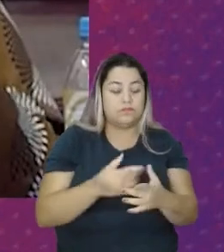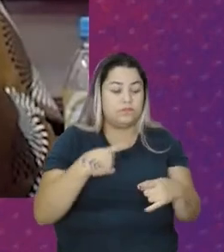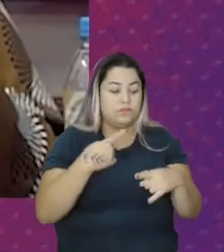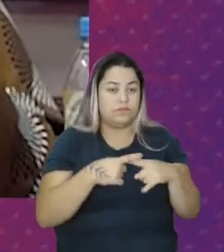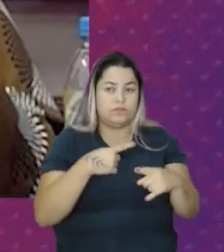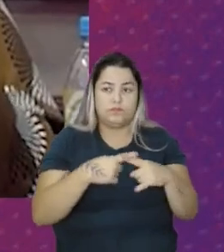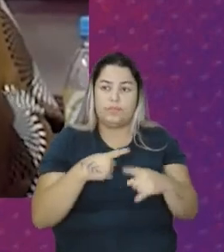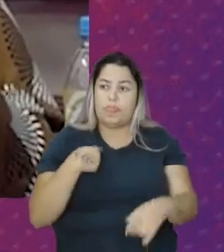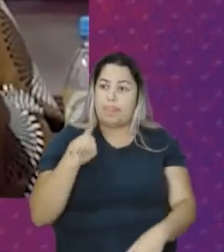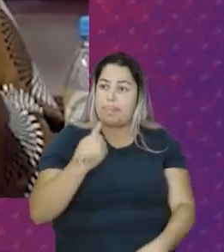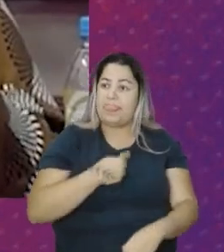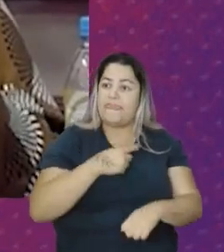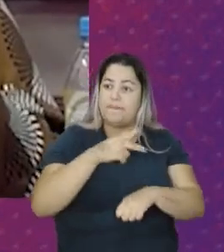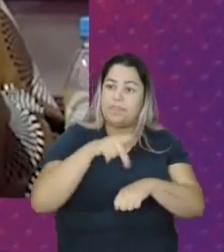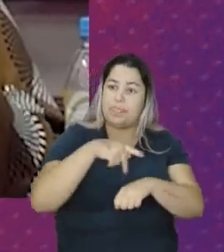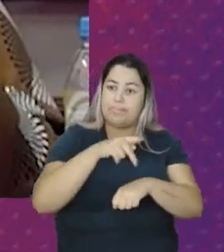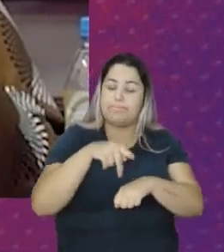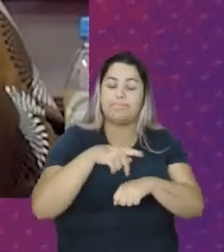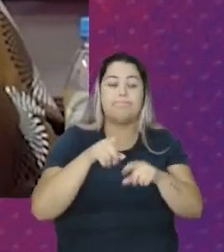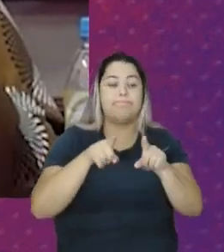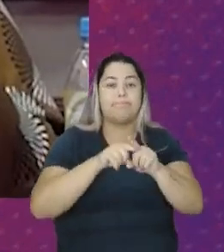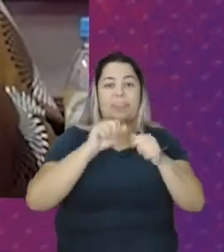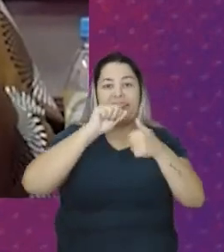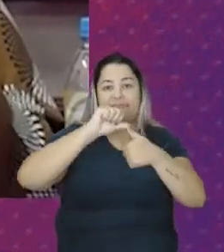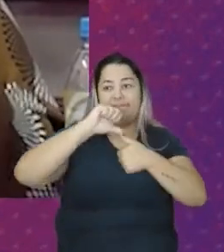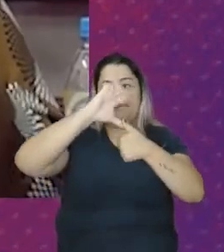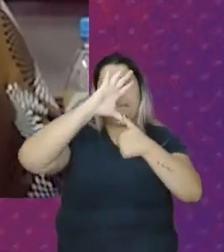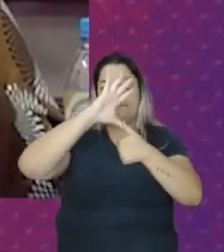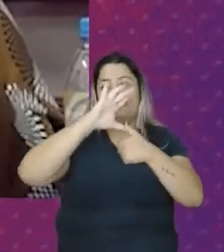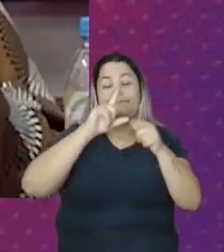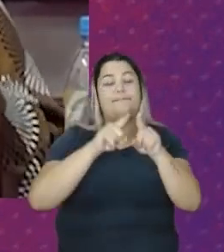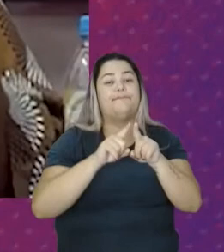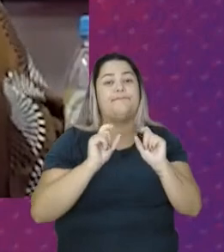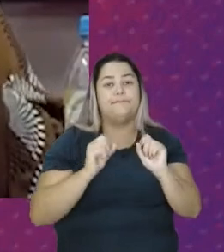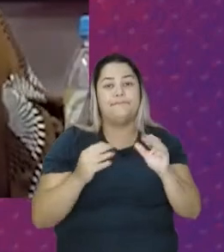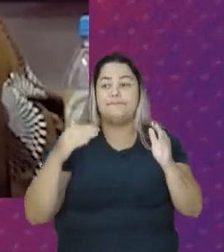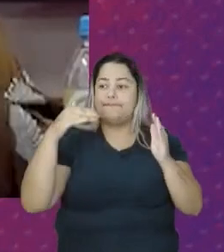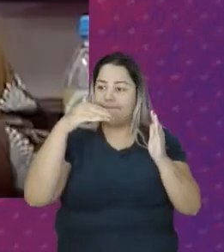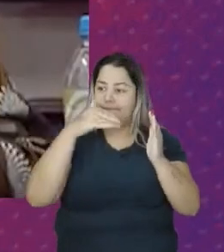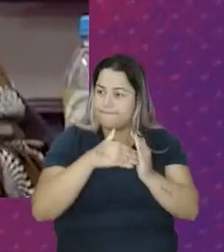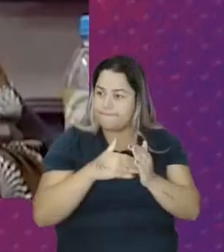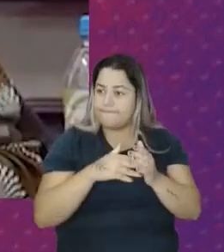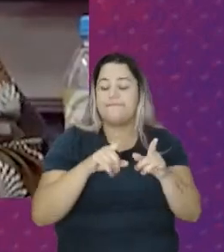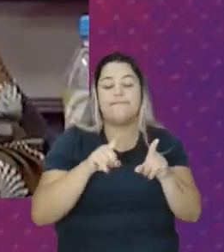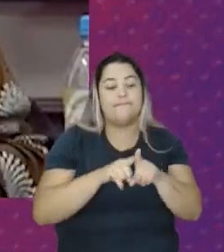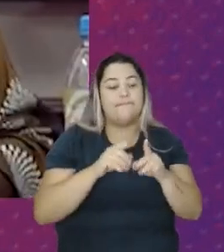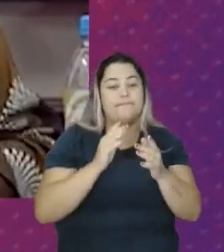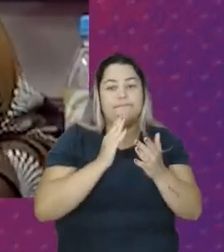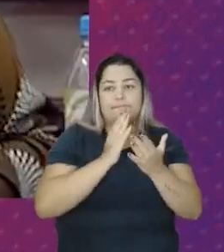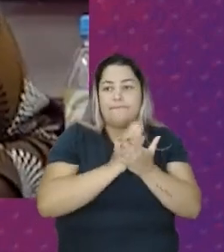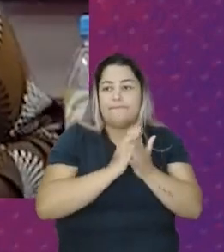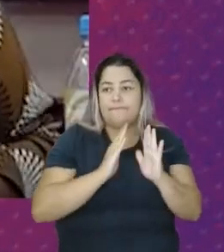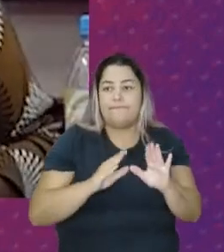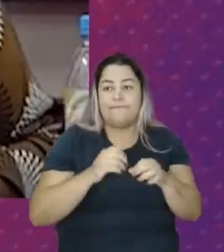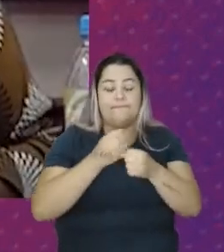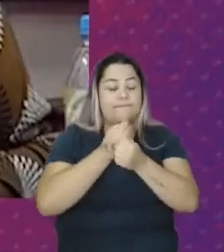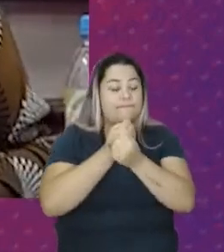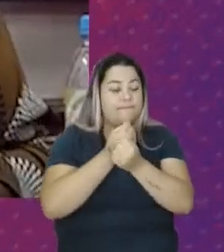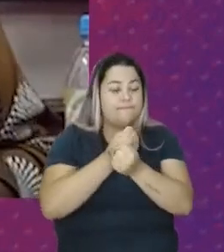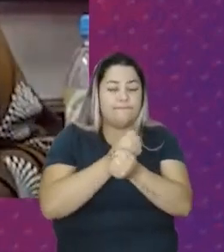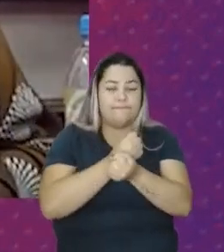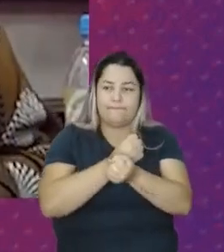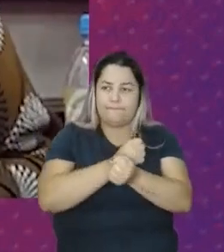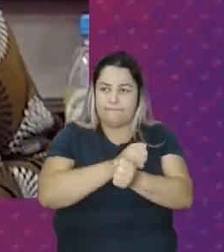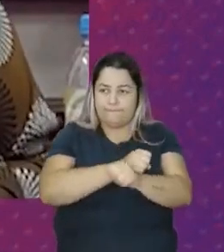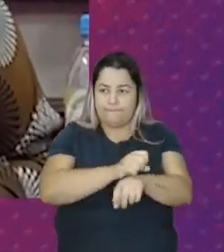somos um país que, nas Américas, né, foi o último a abolir a escravidão,